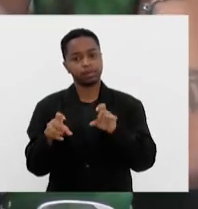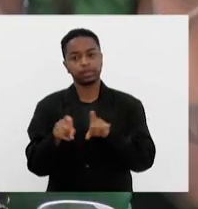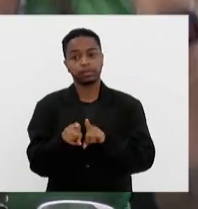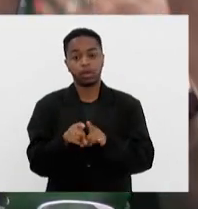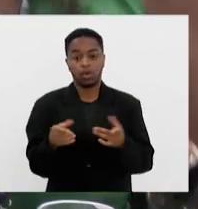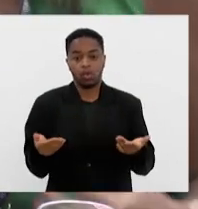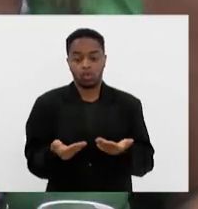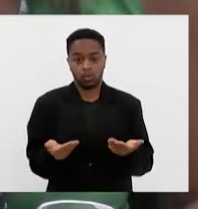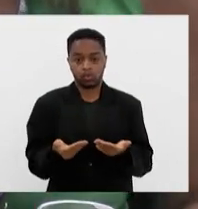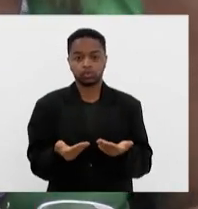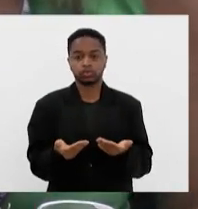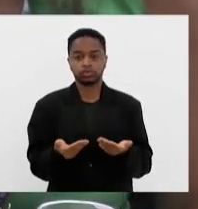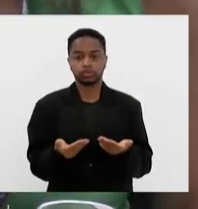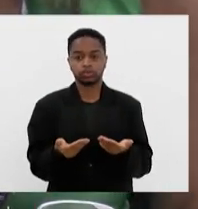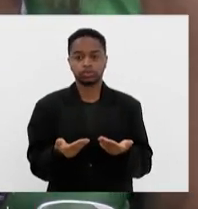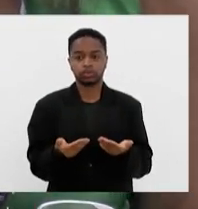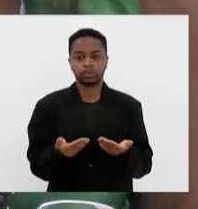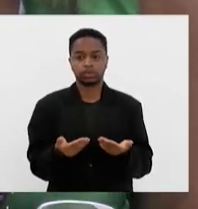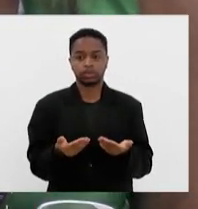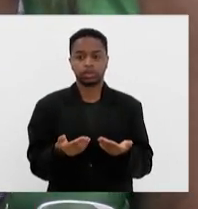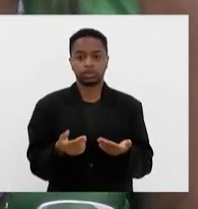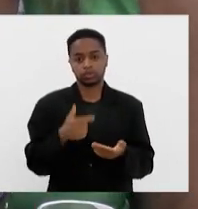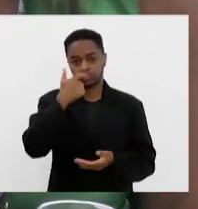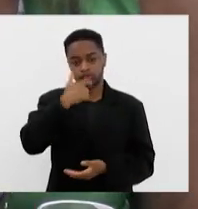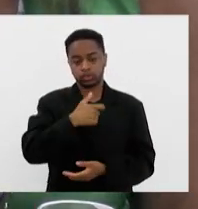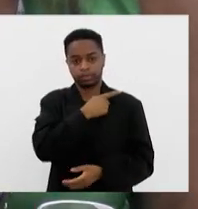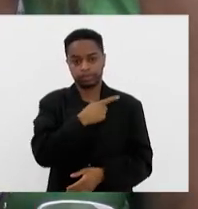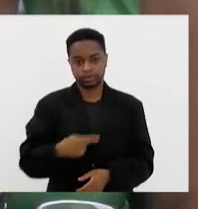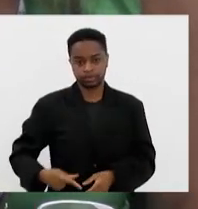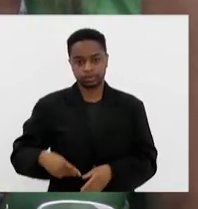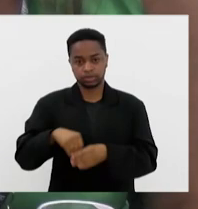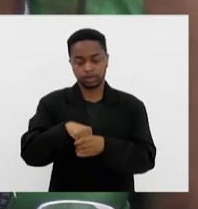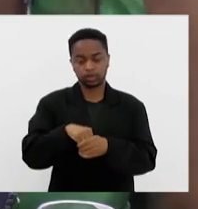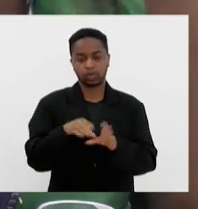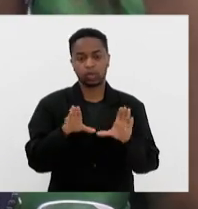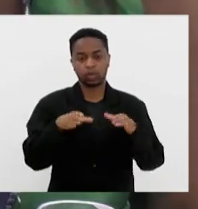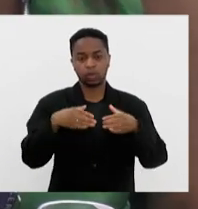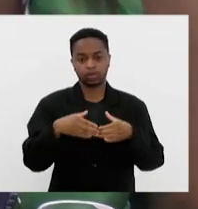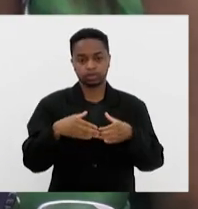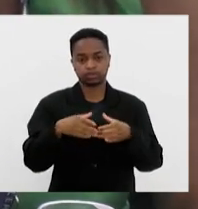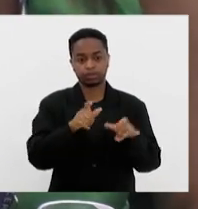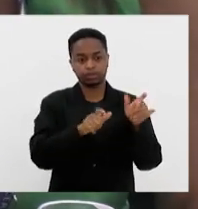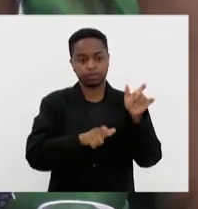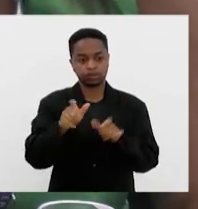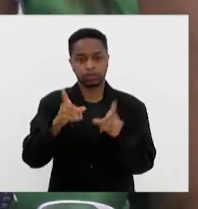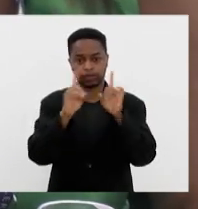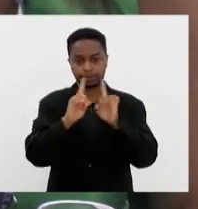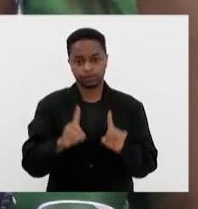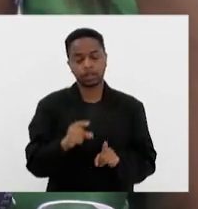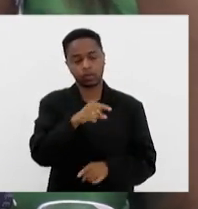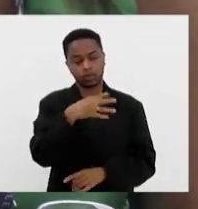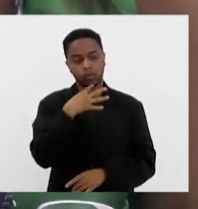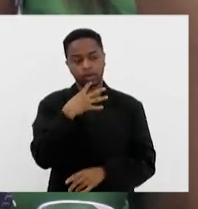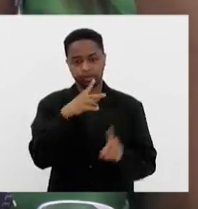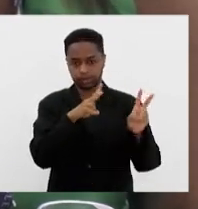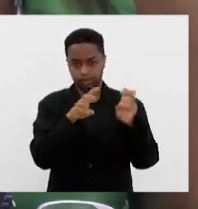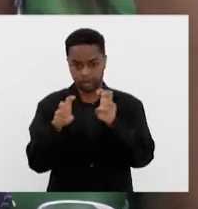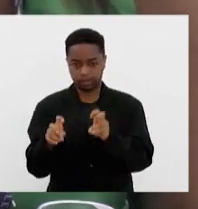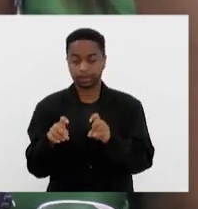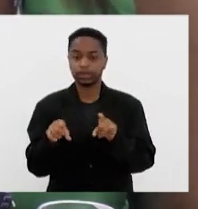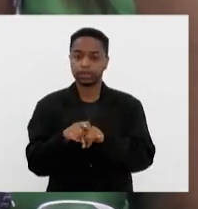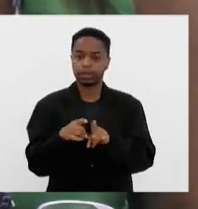hoje da minha presidência na Comissão da Pessoa com Deficiência. Ele, como pai atípico, é um conhecedor do assunto e vive